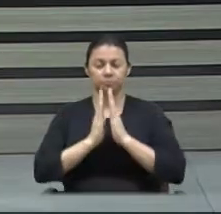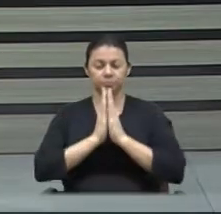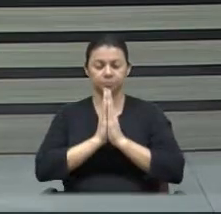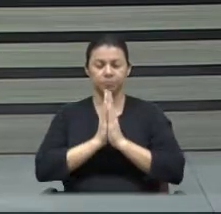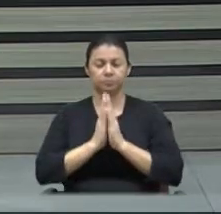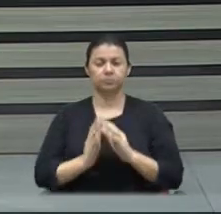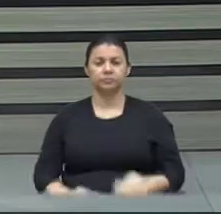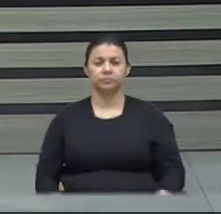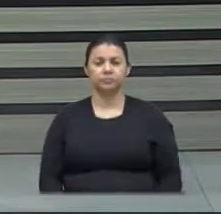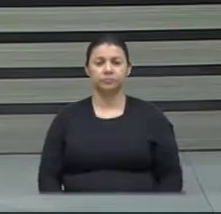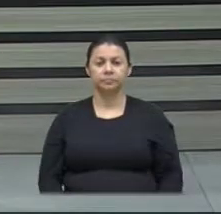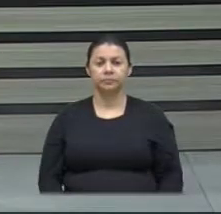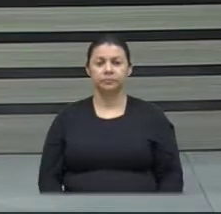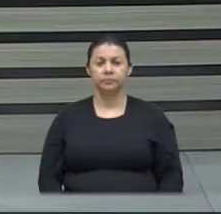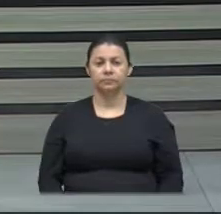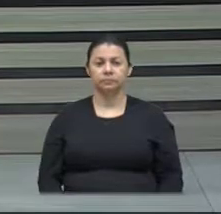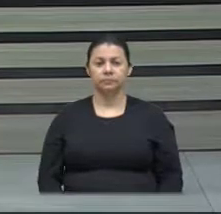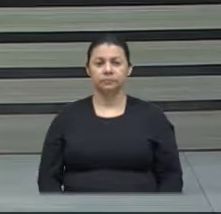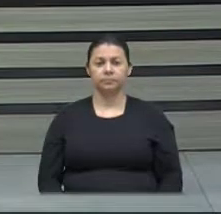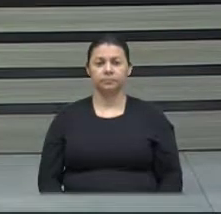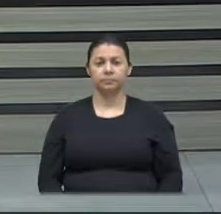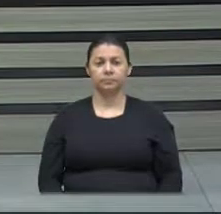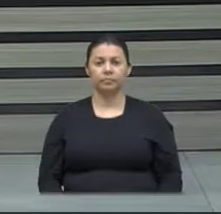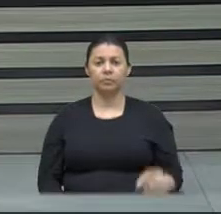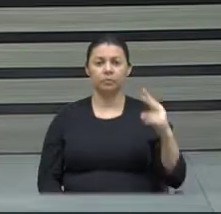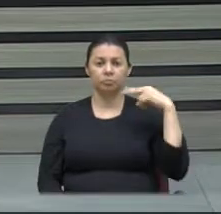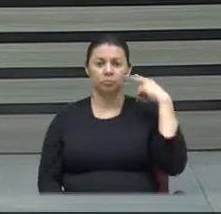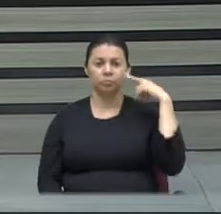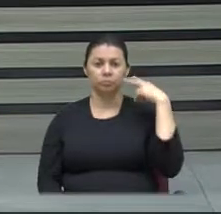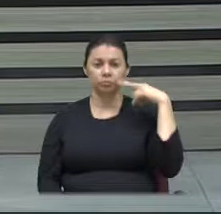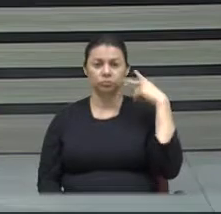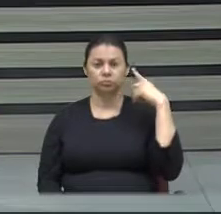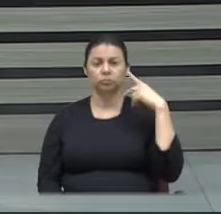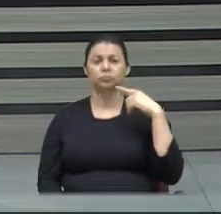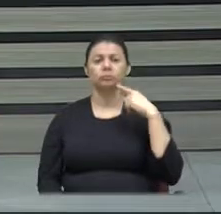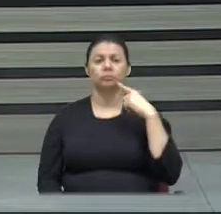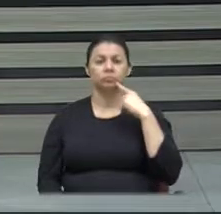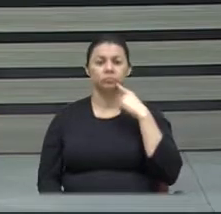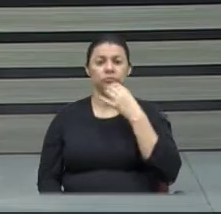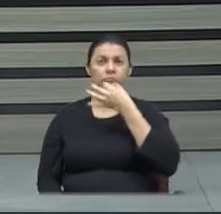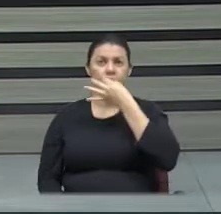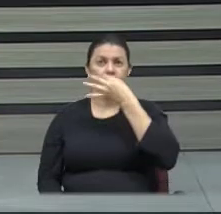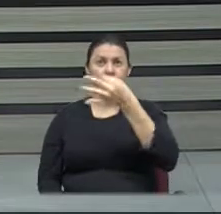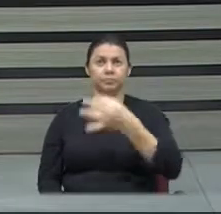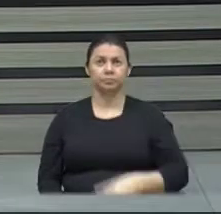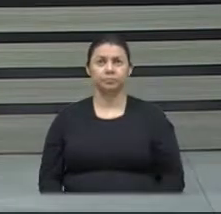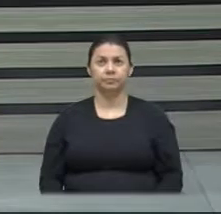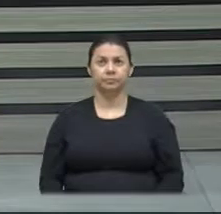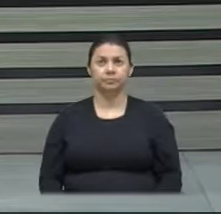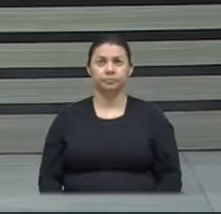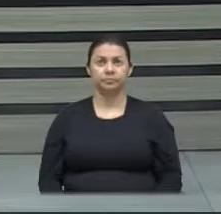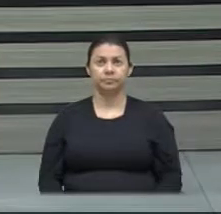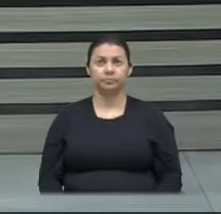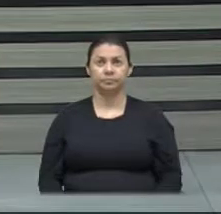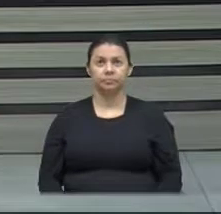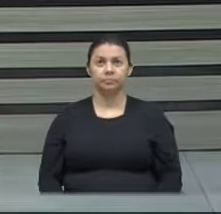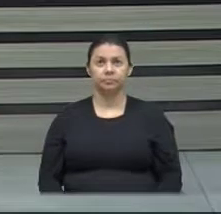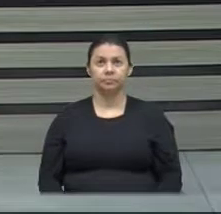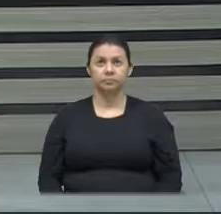para discutir o projeto o vereador cleyton civil a presidente nos pares